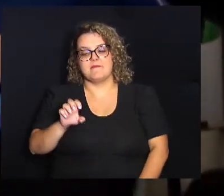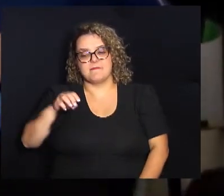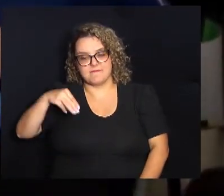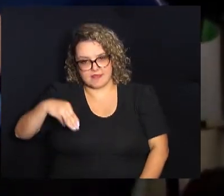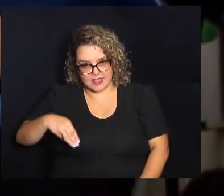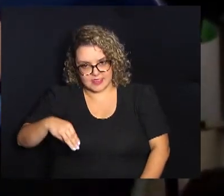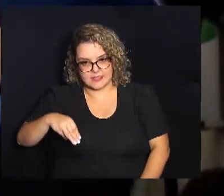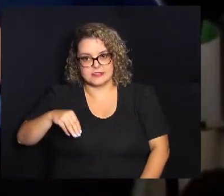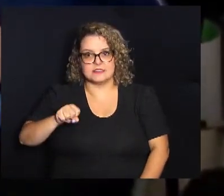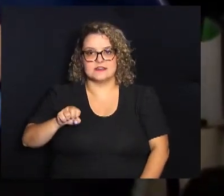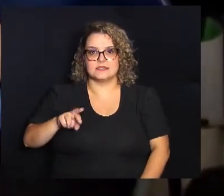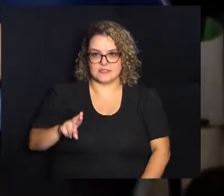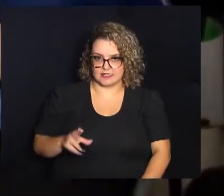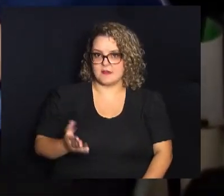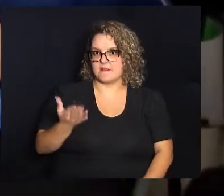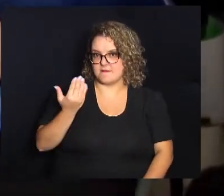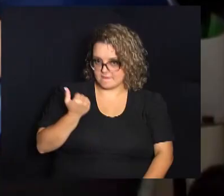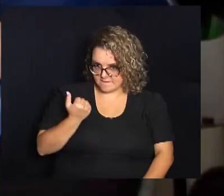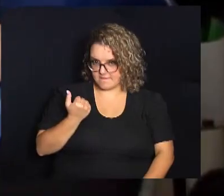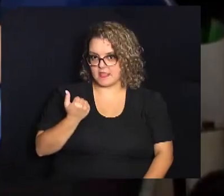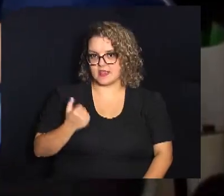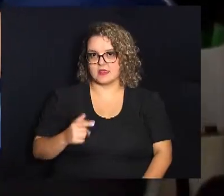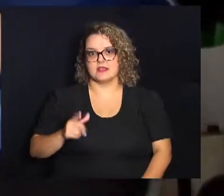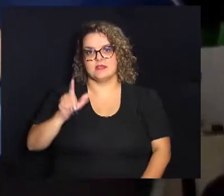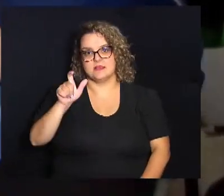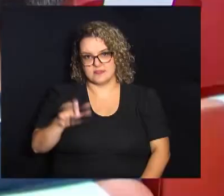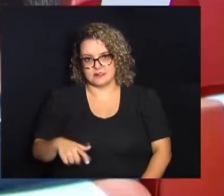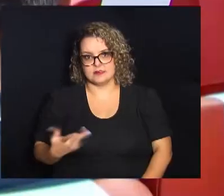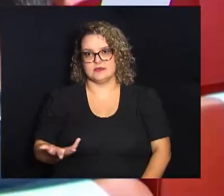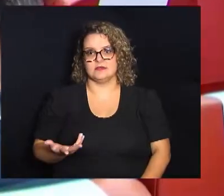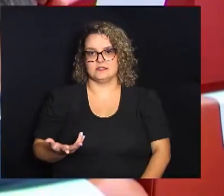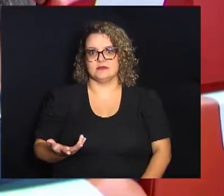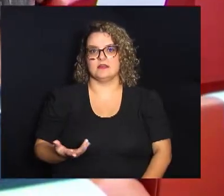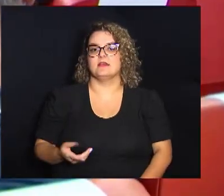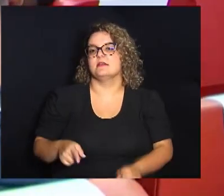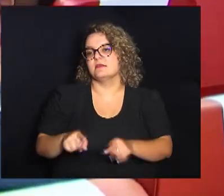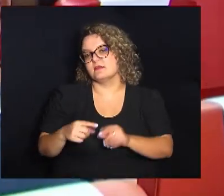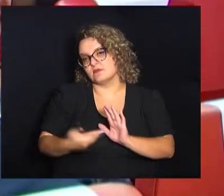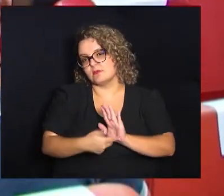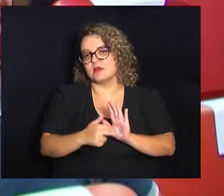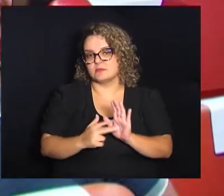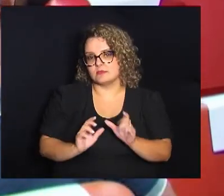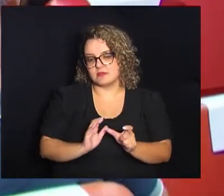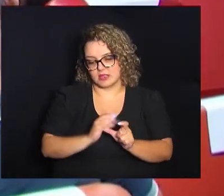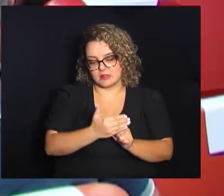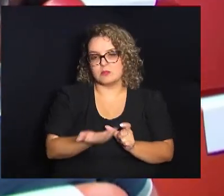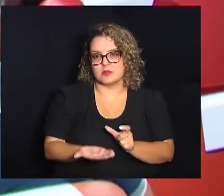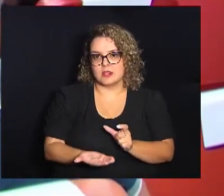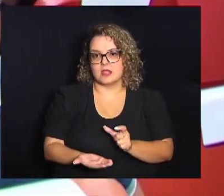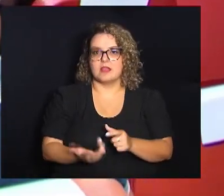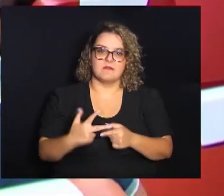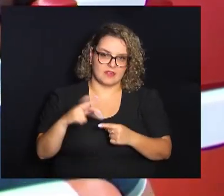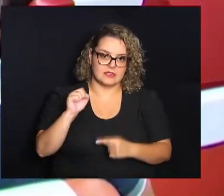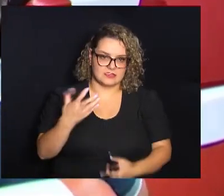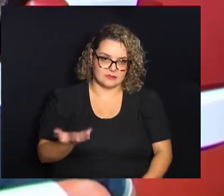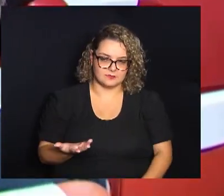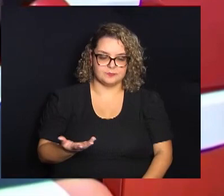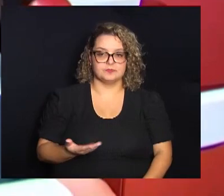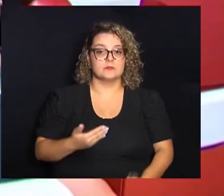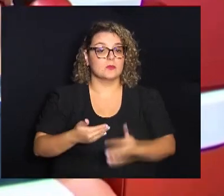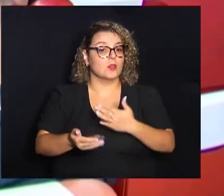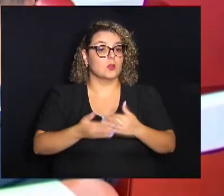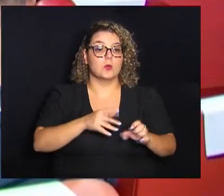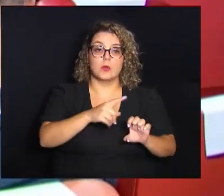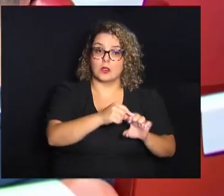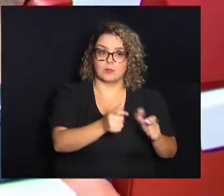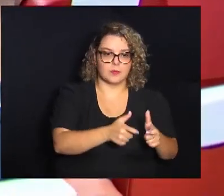mas no dia a dia, é bom que a gente diga isso, qualquer trabalhador, qualquer microempreendedor pode acessar o site